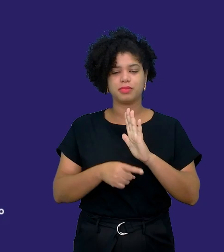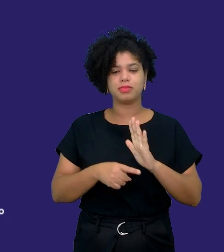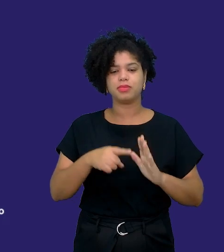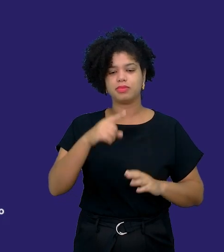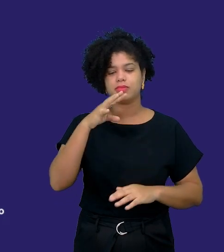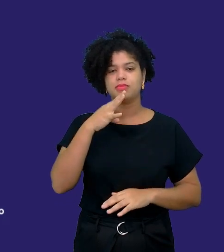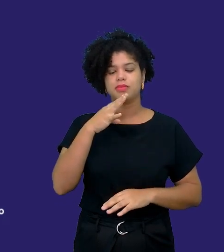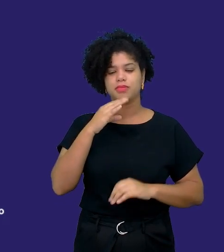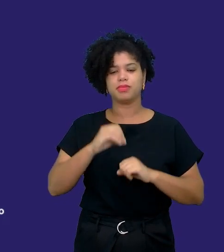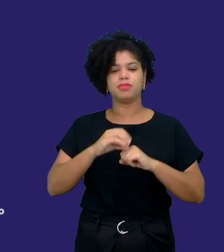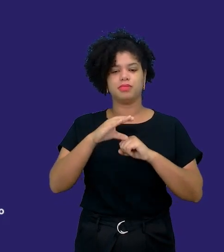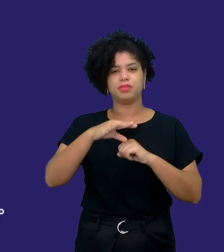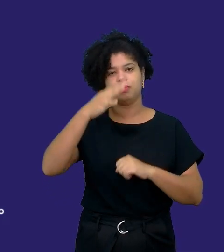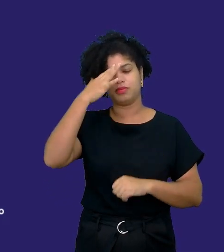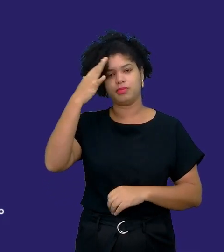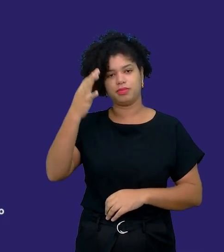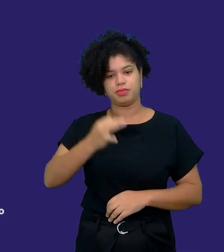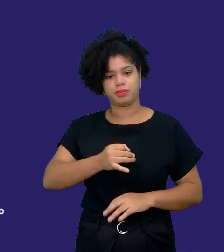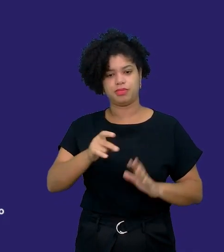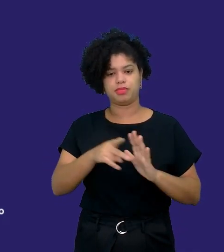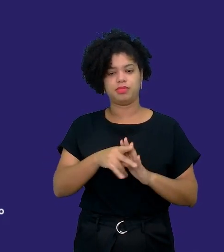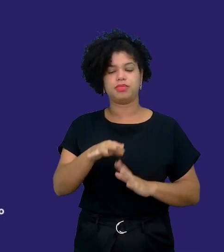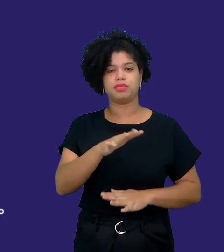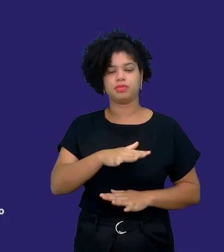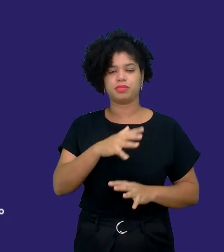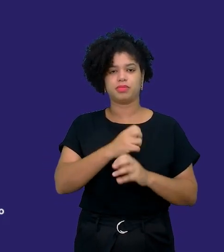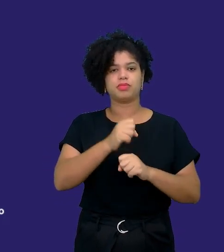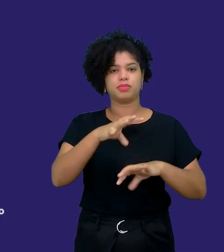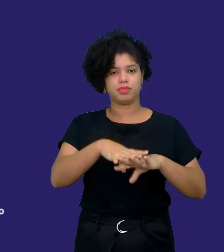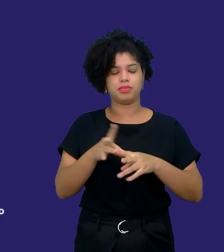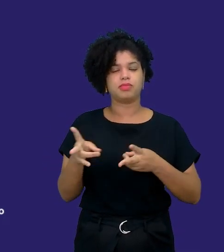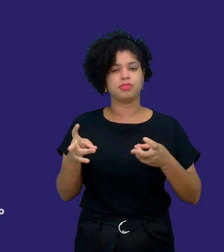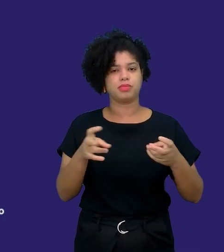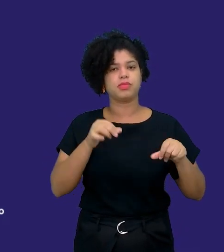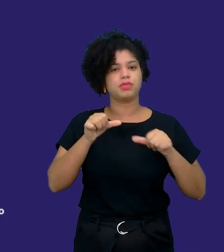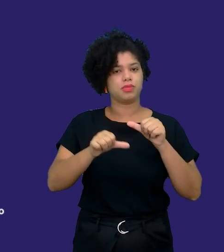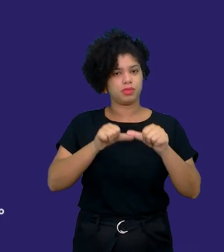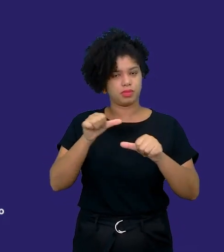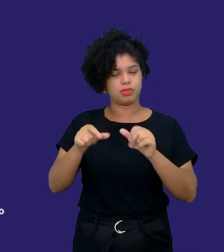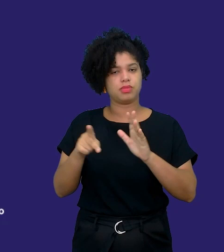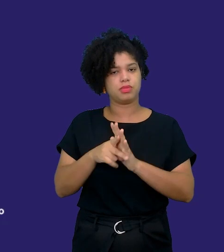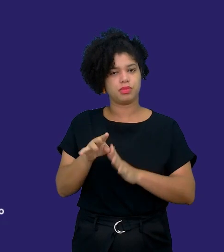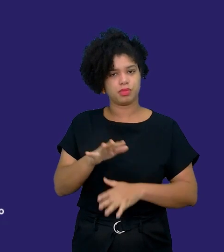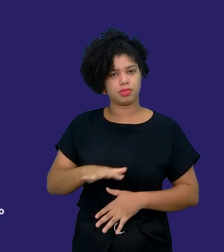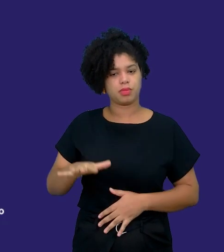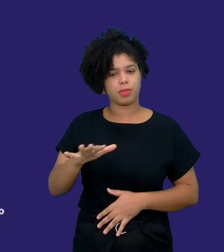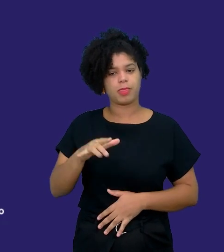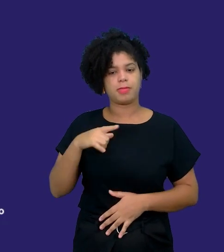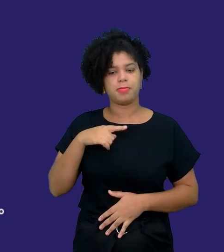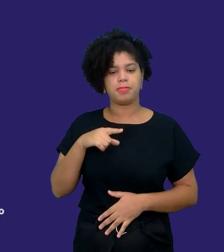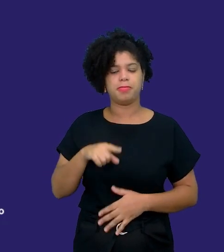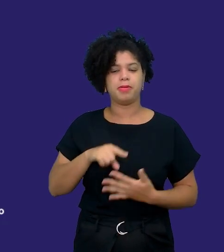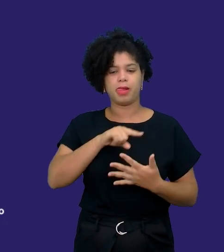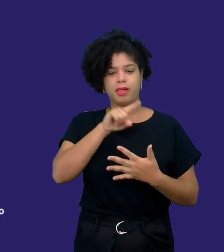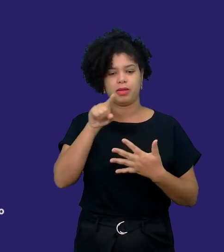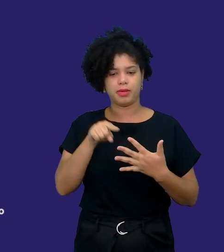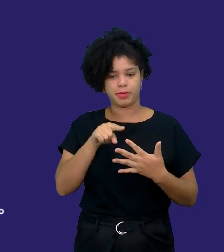né, a compreensão do campo aditivo, observando a mudança do lugar da incógnita.